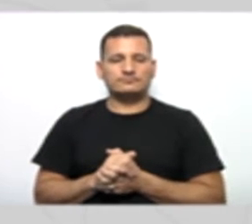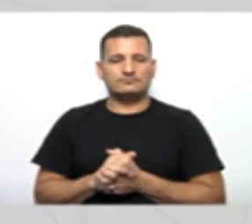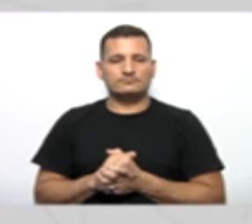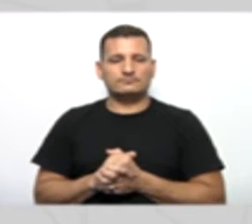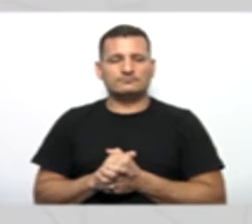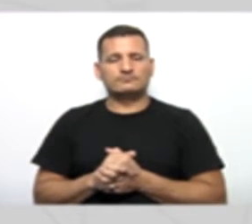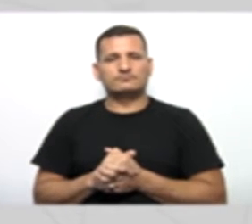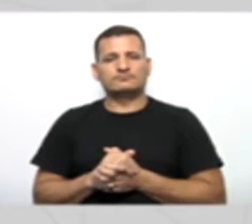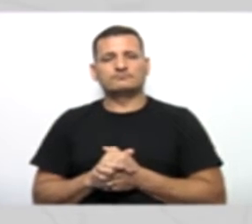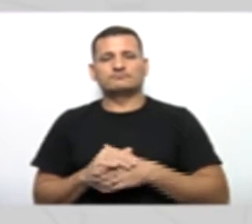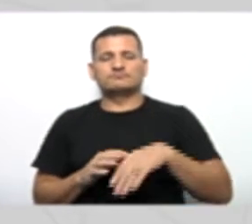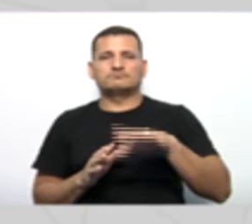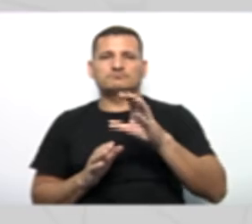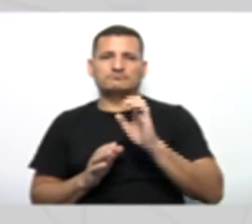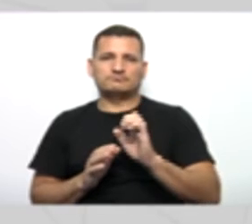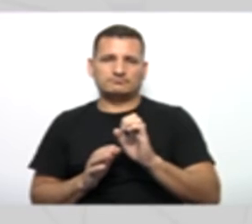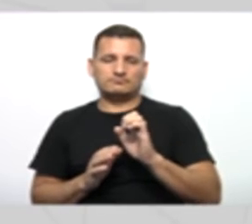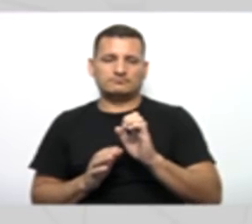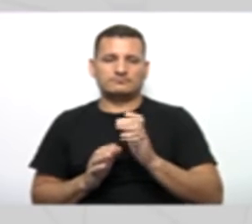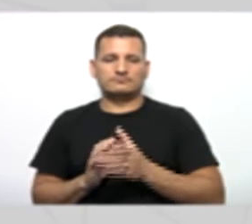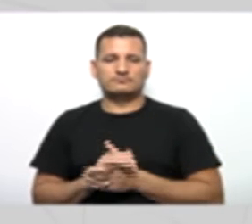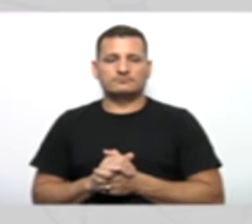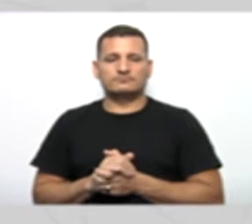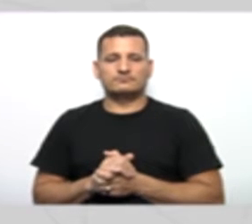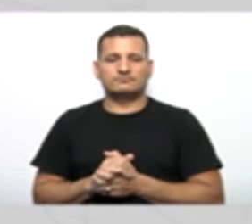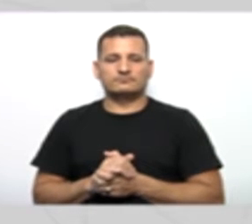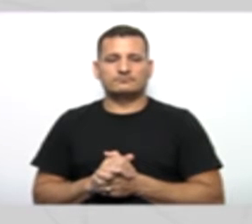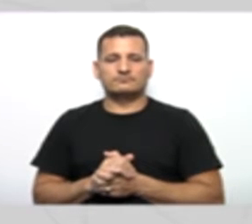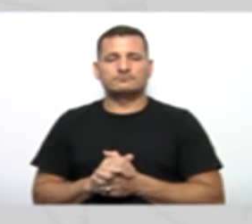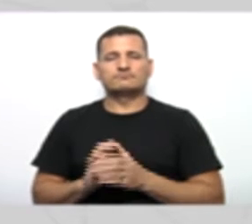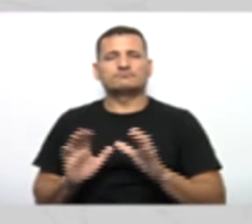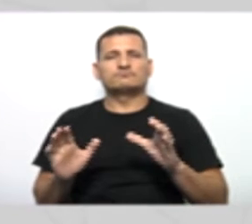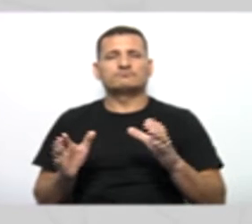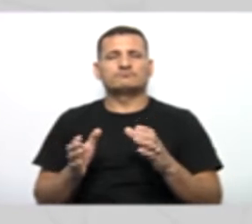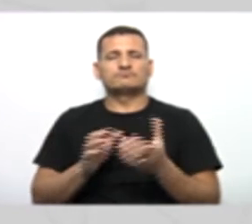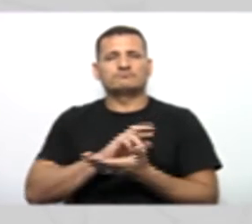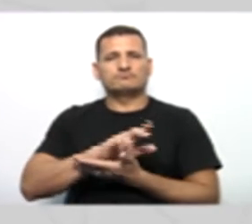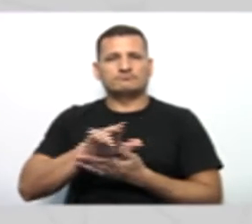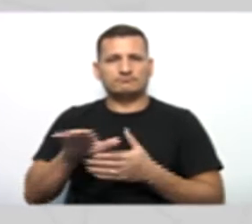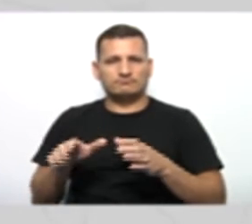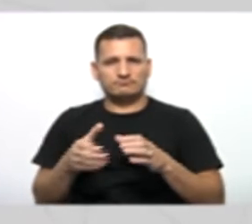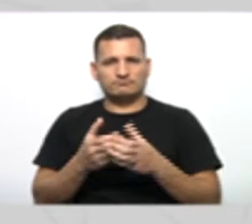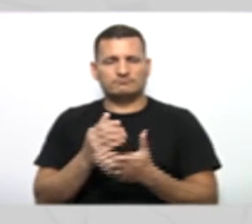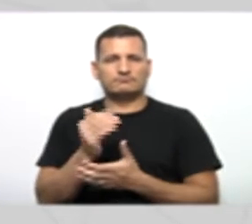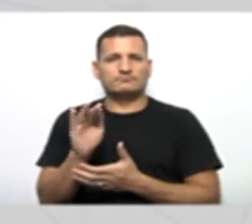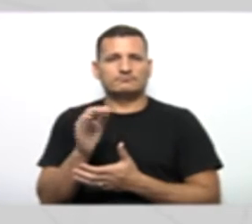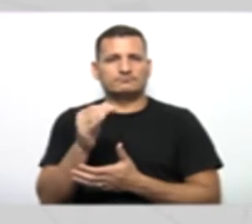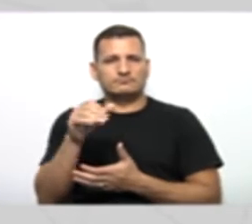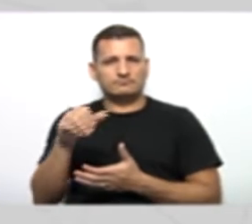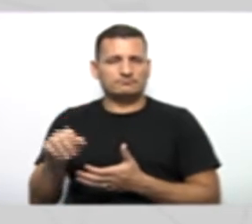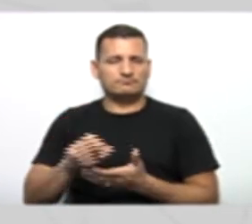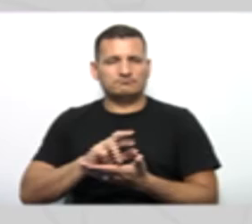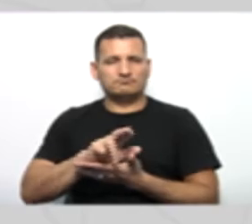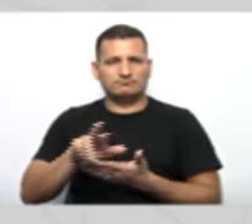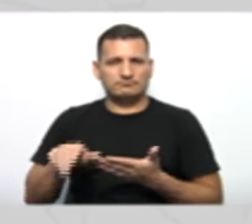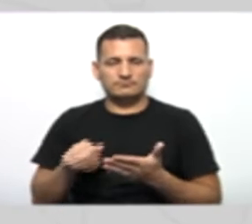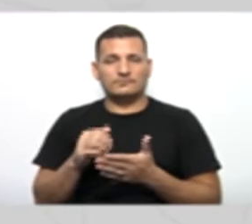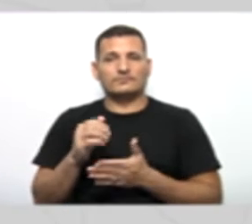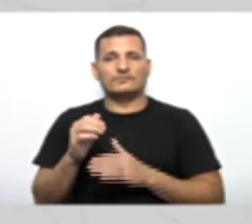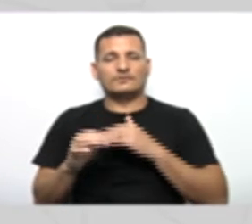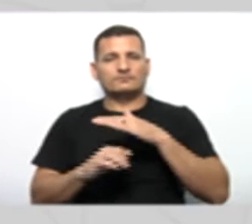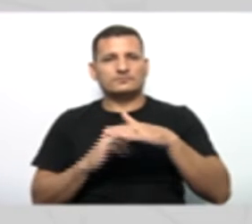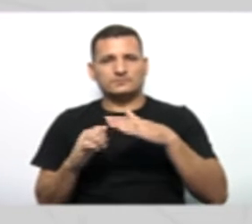ecoeficiência é a letra E. É um conjunto de ações, um conjunto de ações da